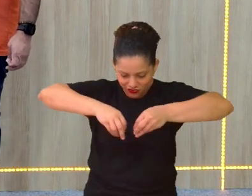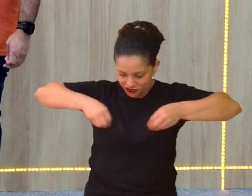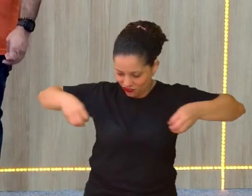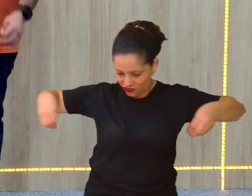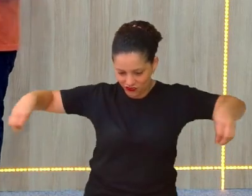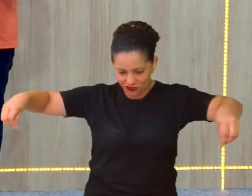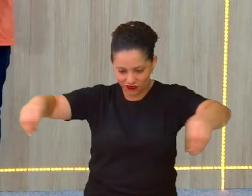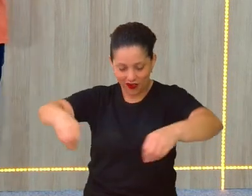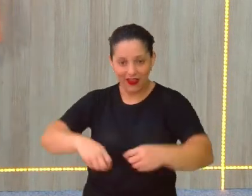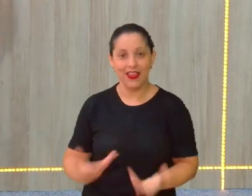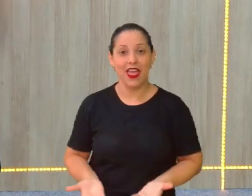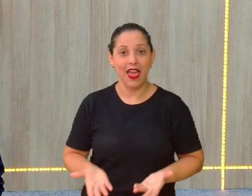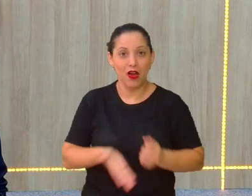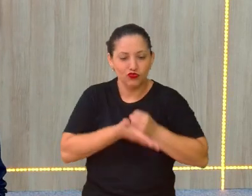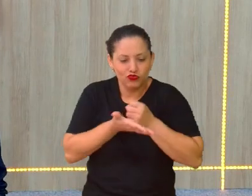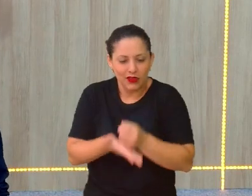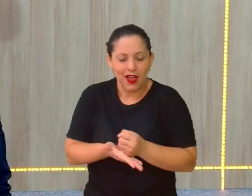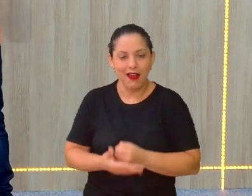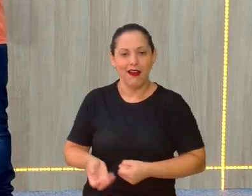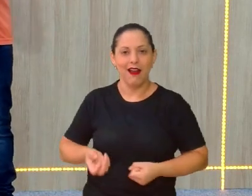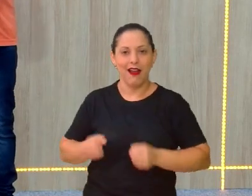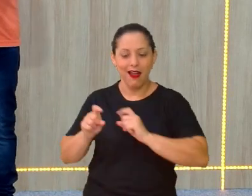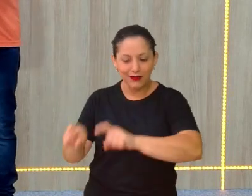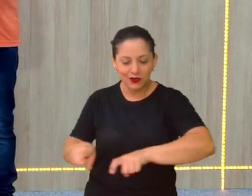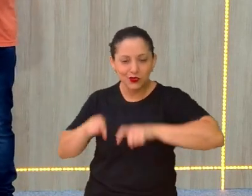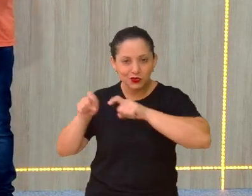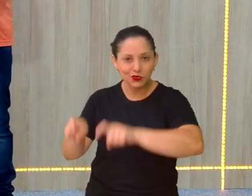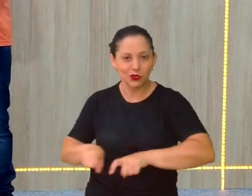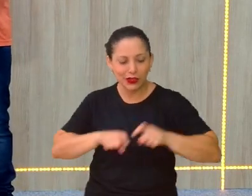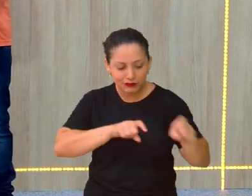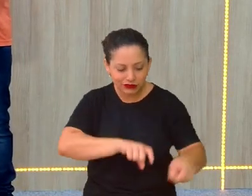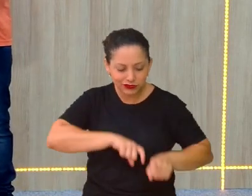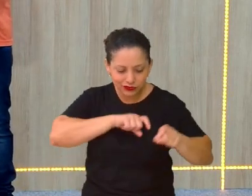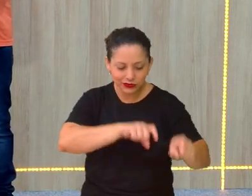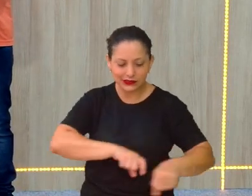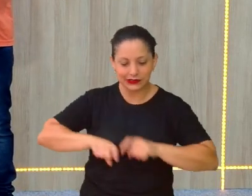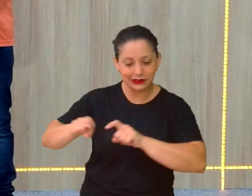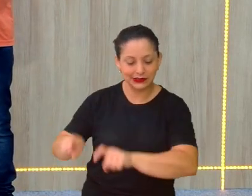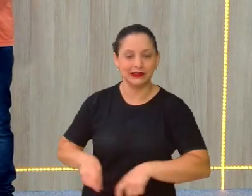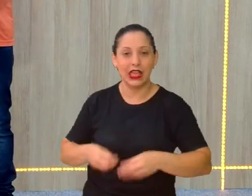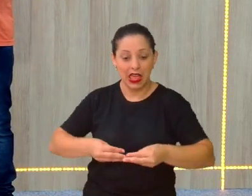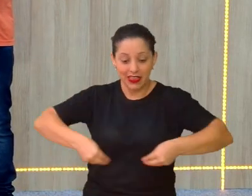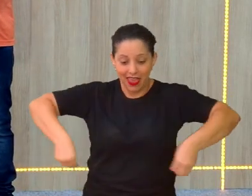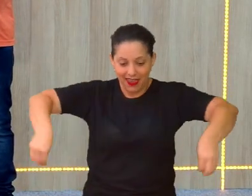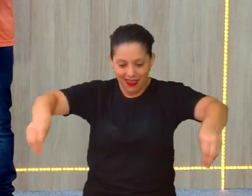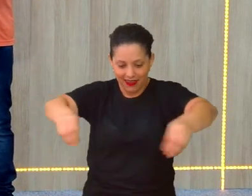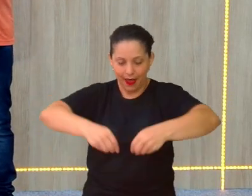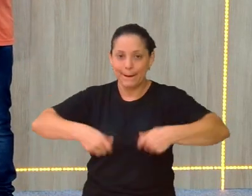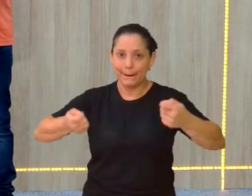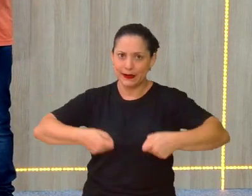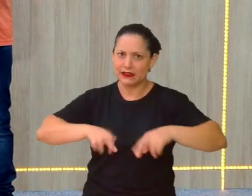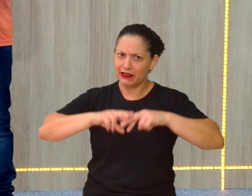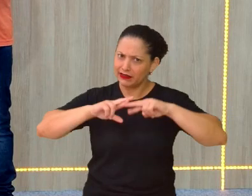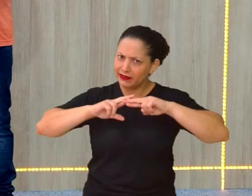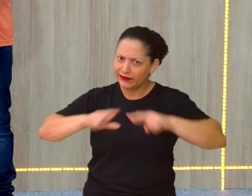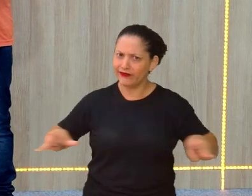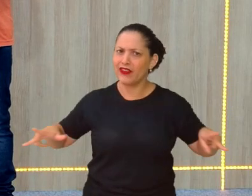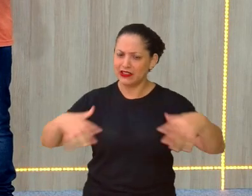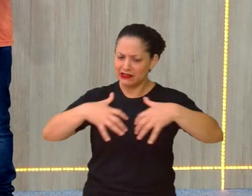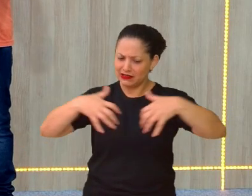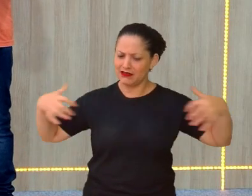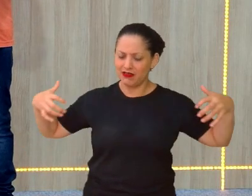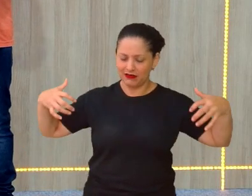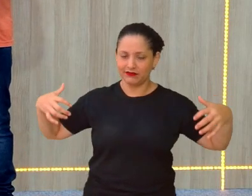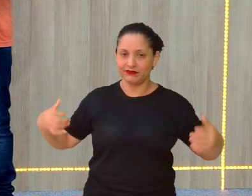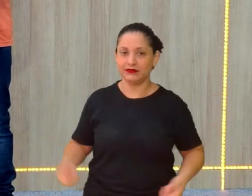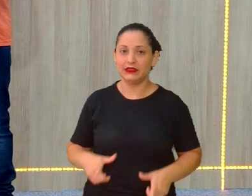a agricultura. Por que é que a gente está enfatizando isso? Porque a gente tem que fazer essa diferenciação, né, dessas duas civilizações clássicas,